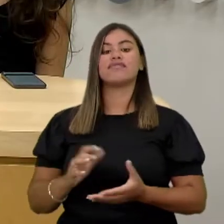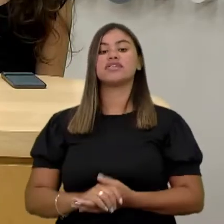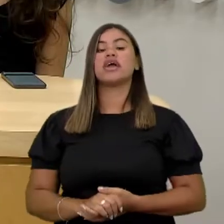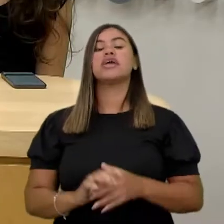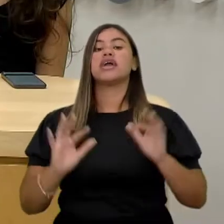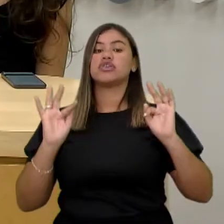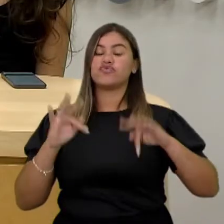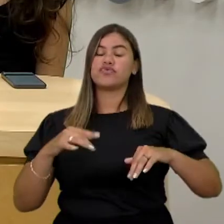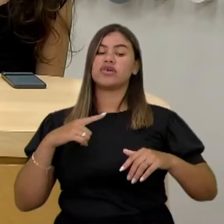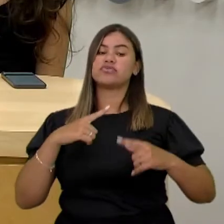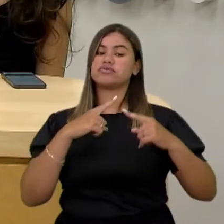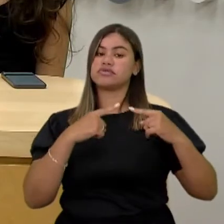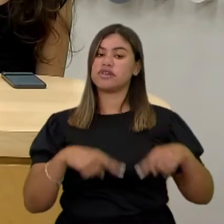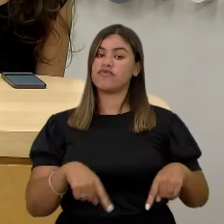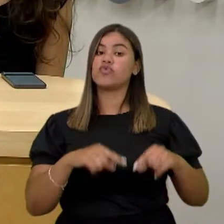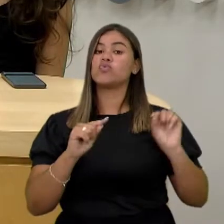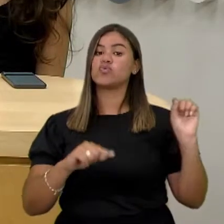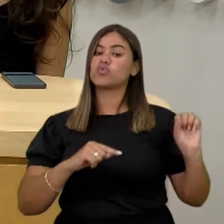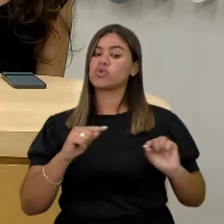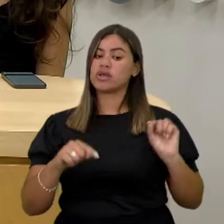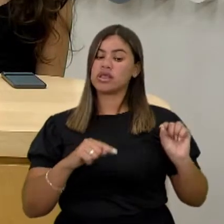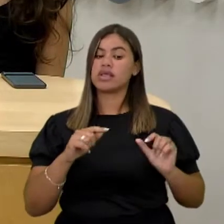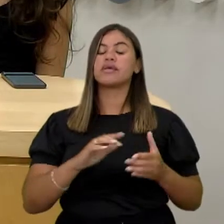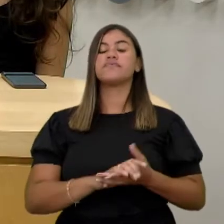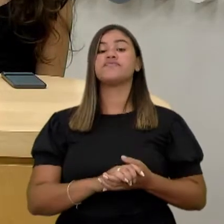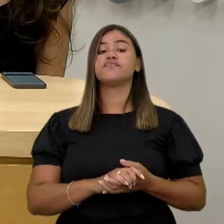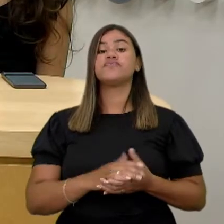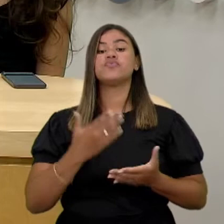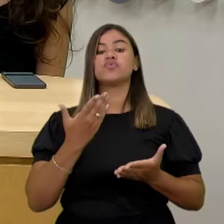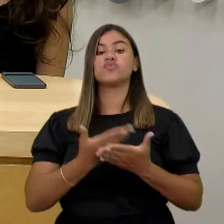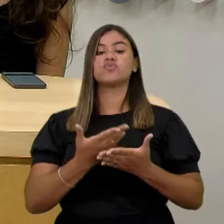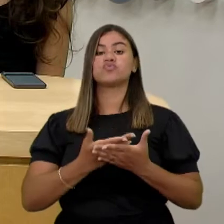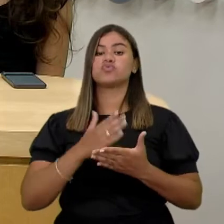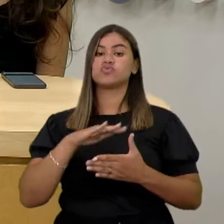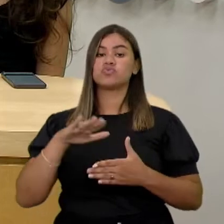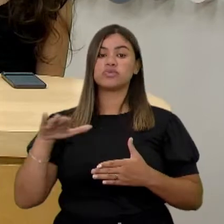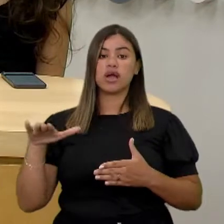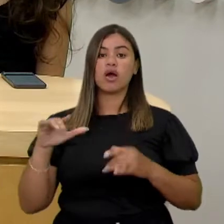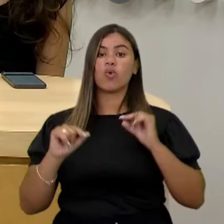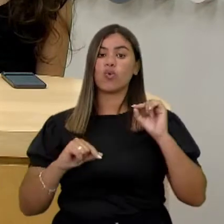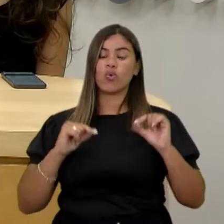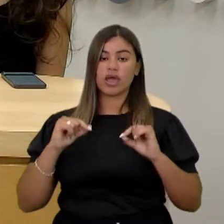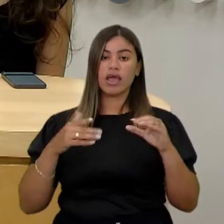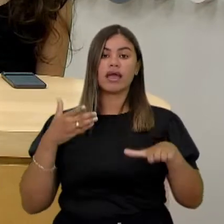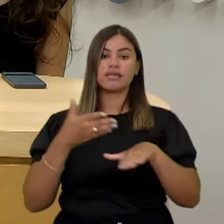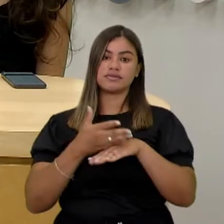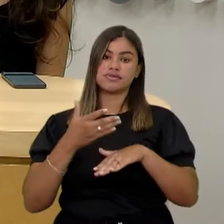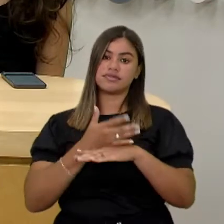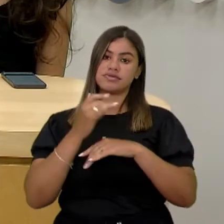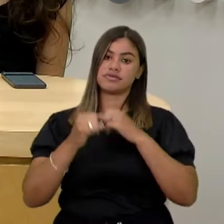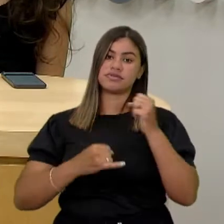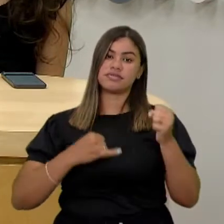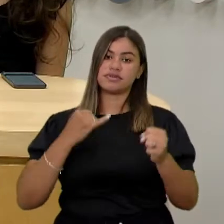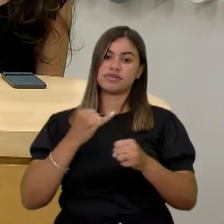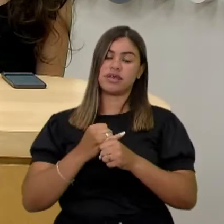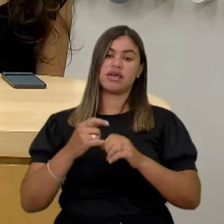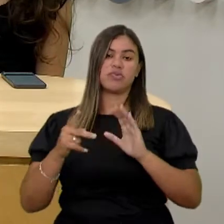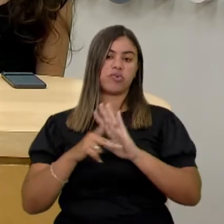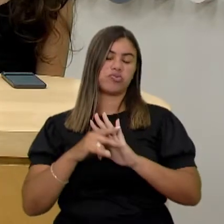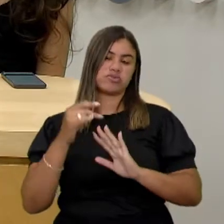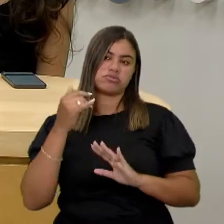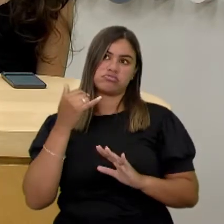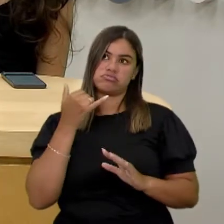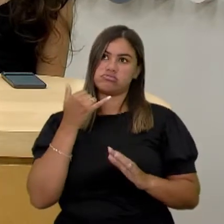o desafio, eu propus que os nossos estudantes fossem até a internet, né, da escola e o